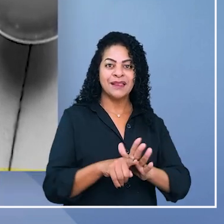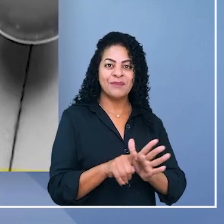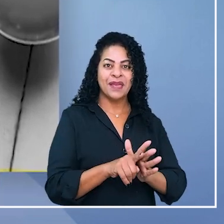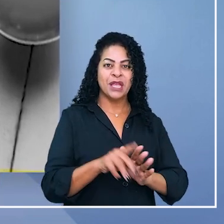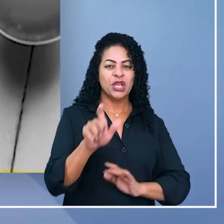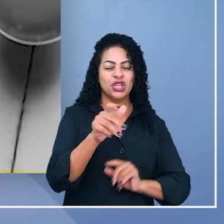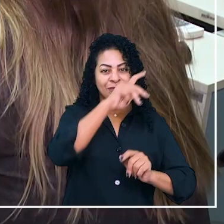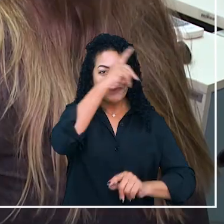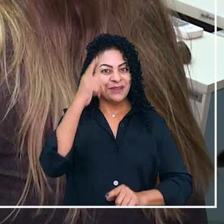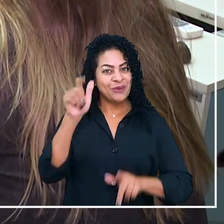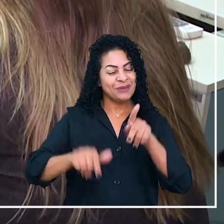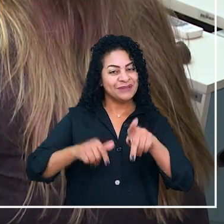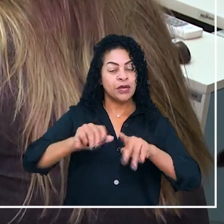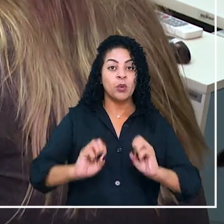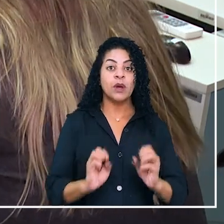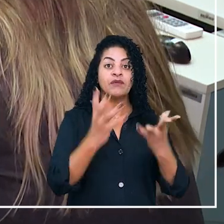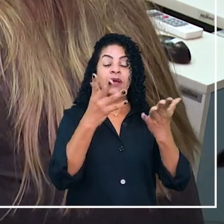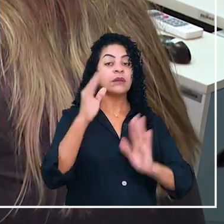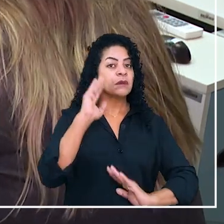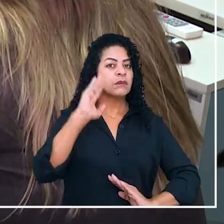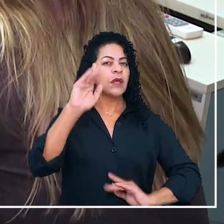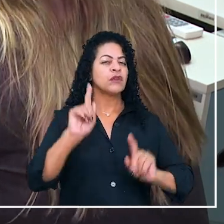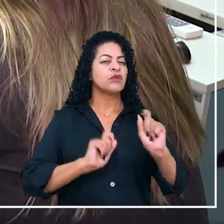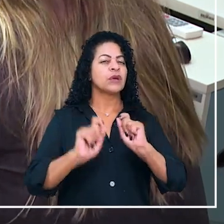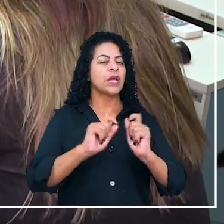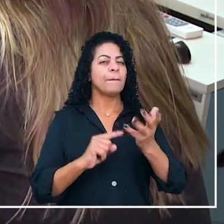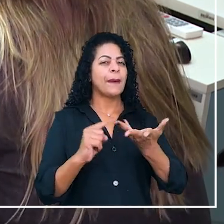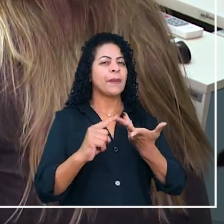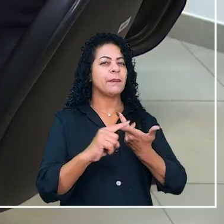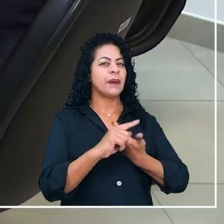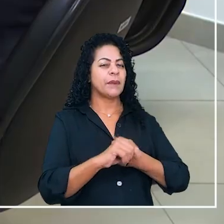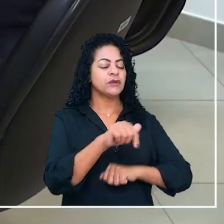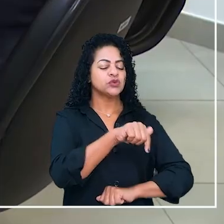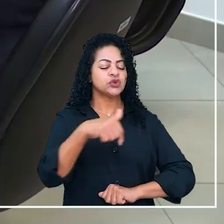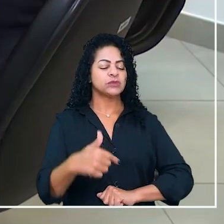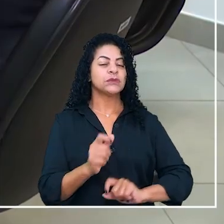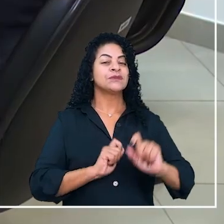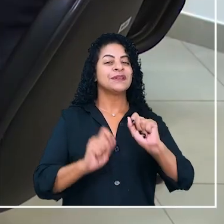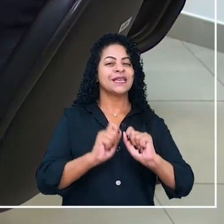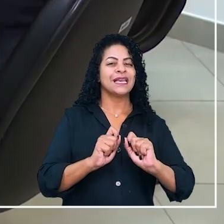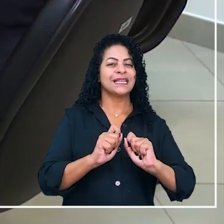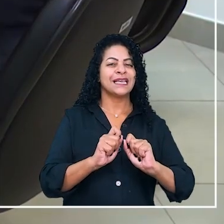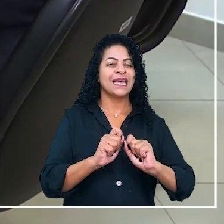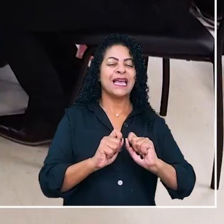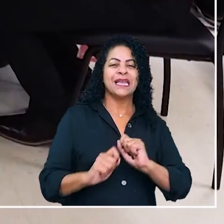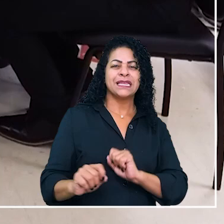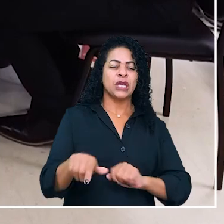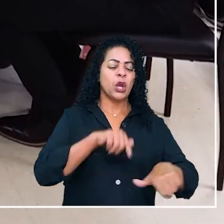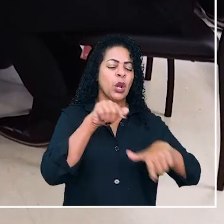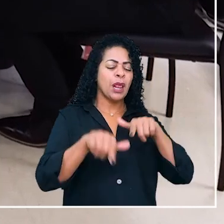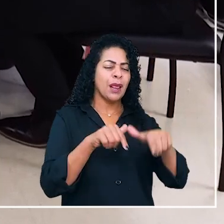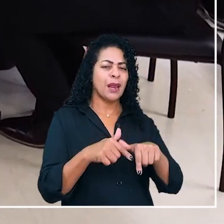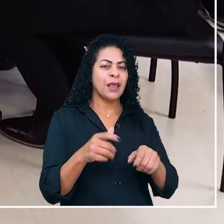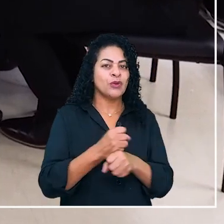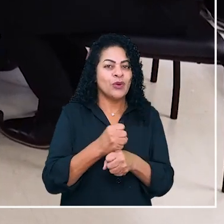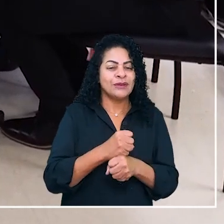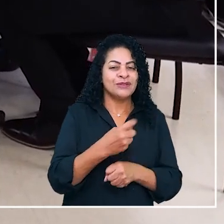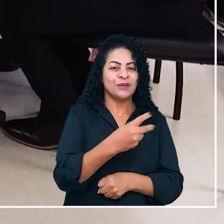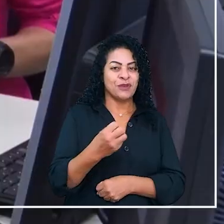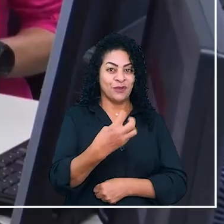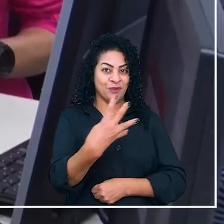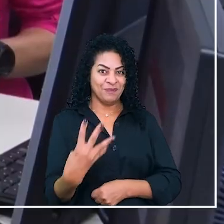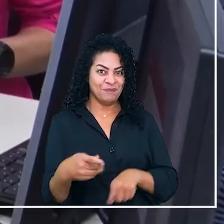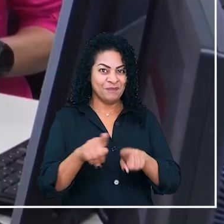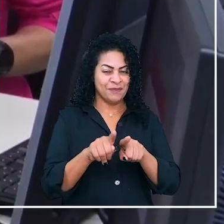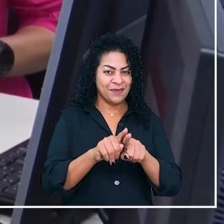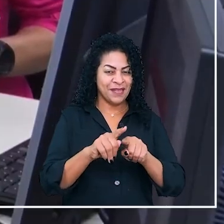e cidadania. O evento é uma das principais atividades preparatórias para a Semana Nacional da Conciliação Trabalhista de 2024,